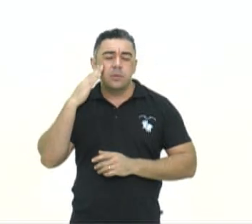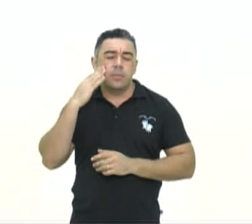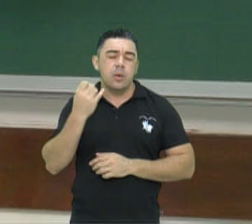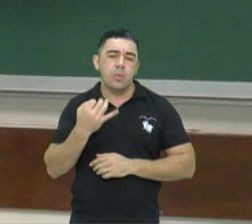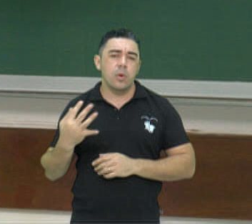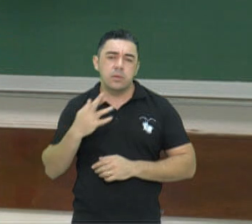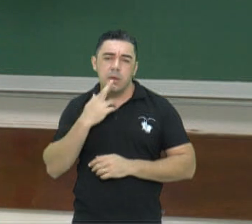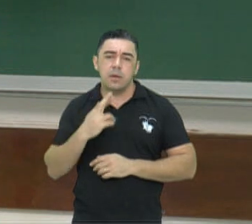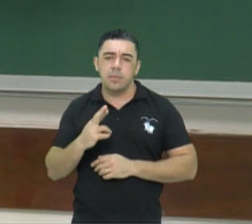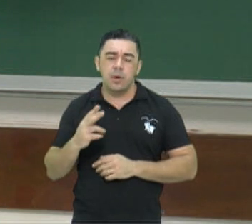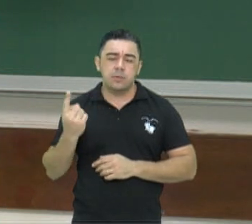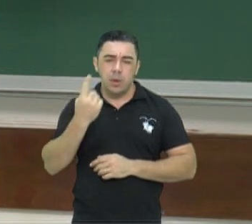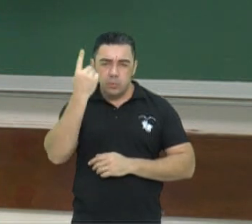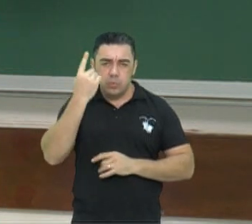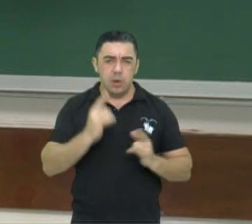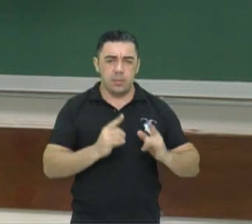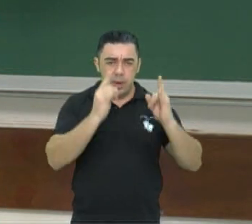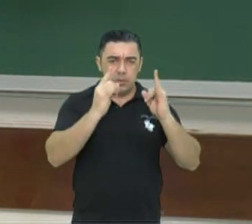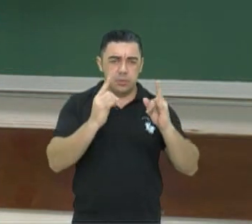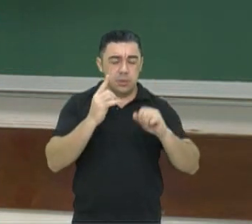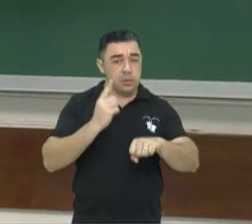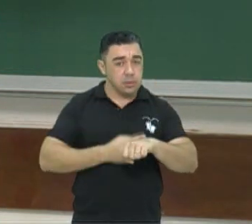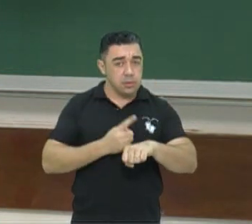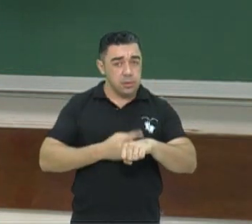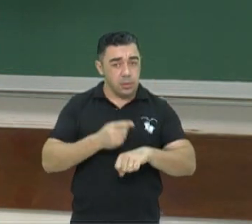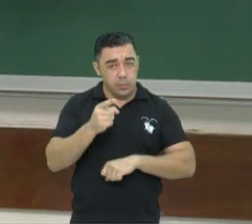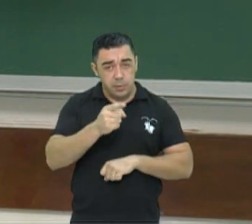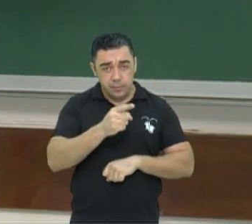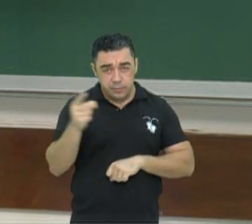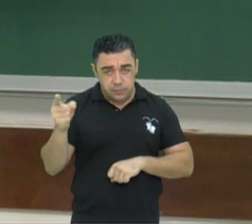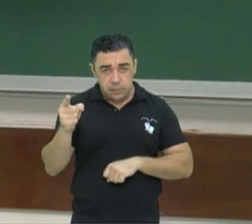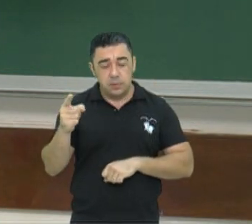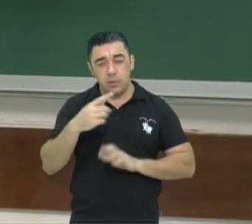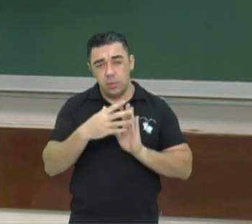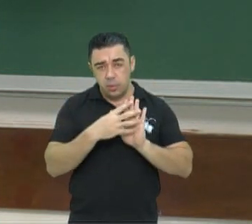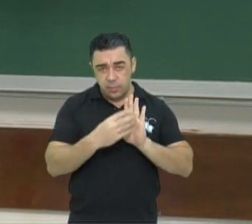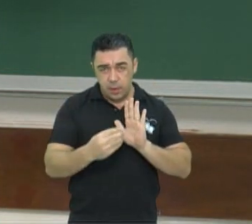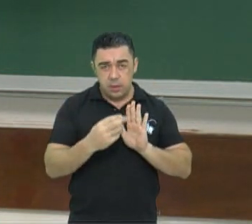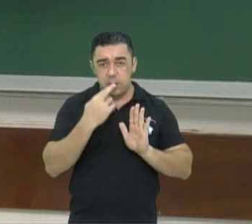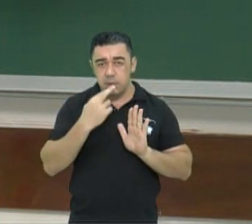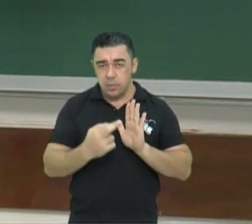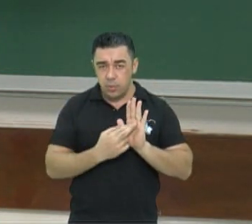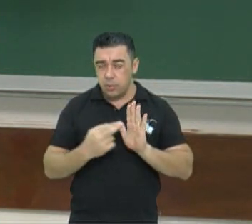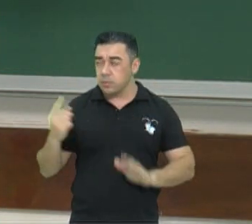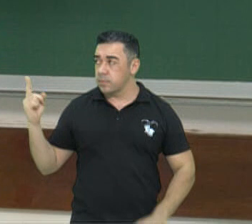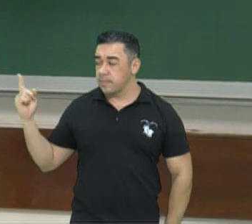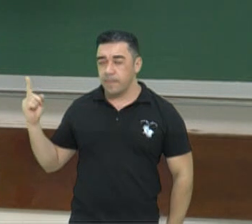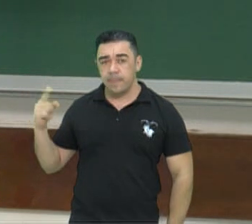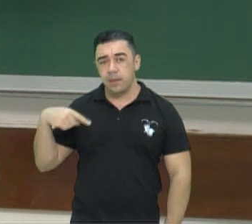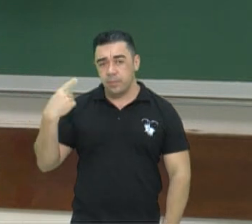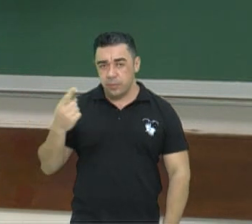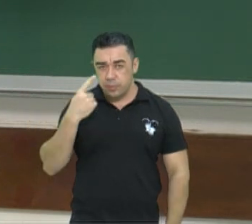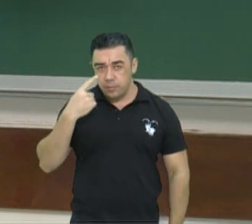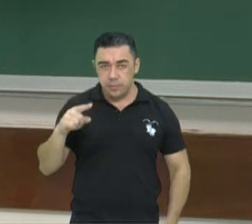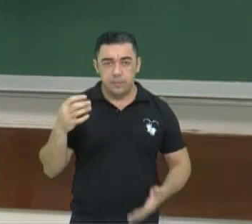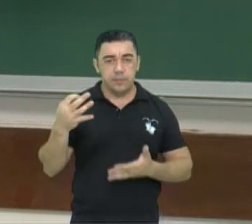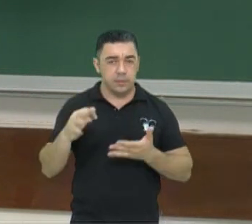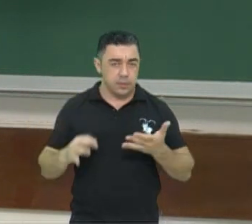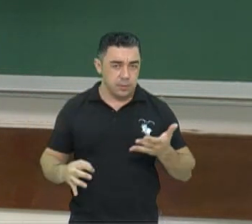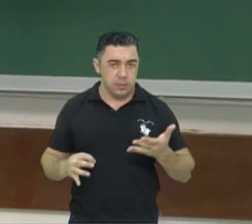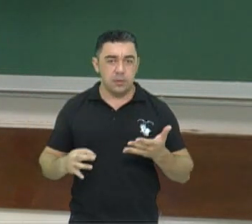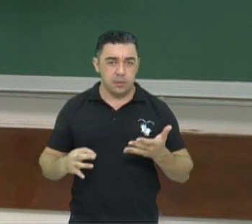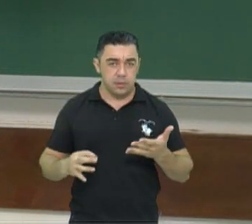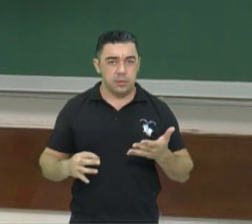vai ficar essa altura do prédio. Então, eu vou te dar um instantezinho aqui para você copiar o enunciado e depois nós já